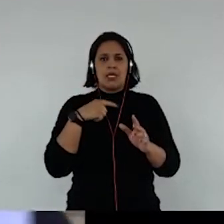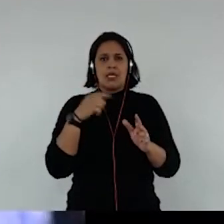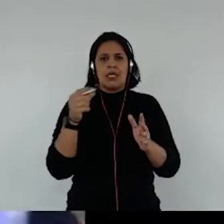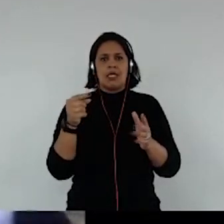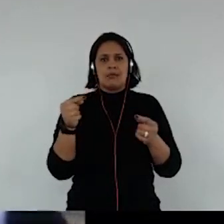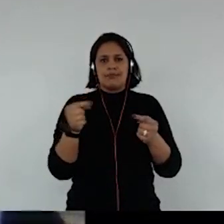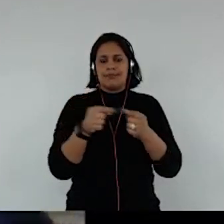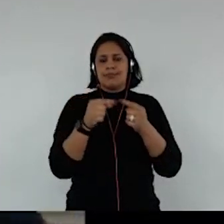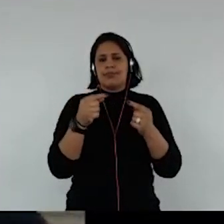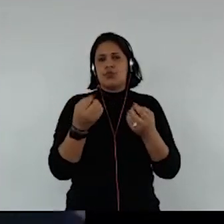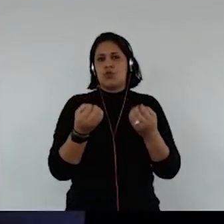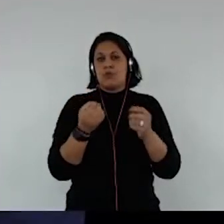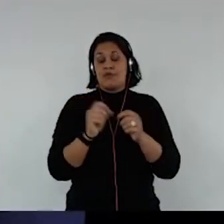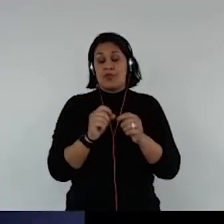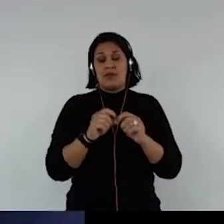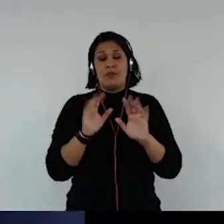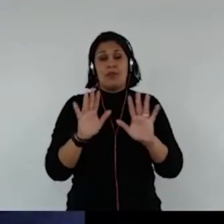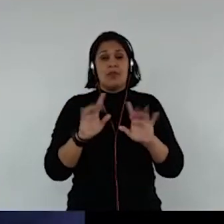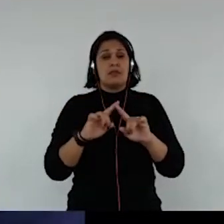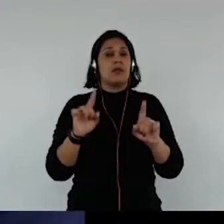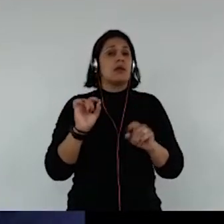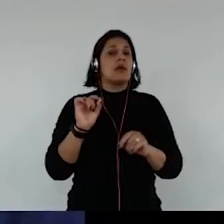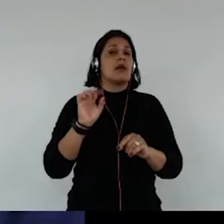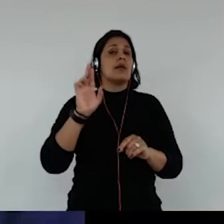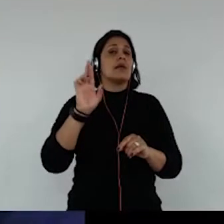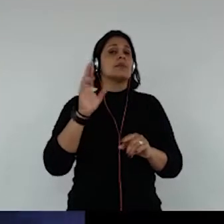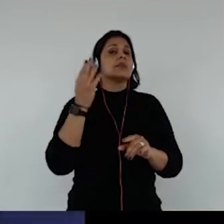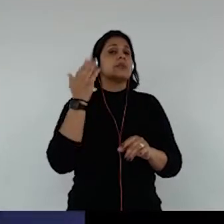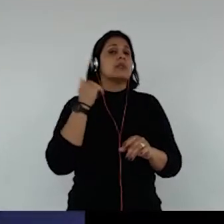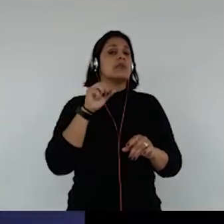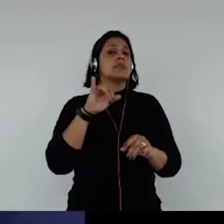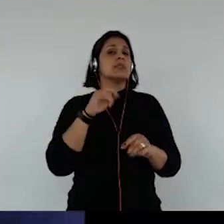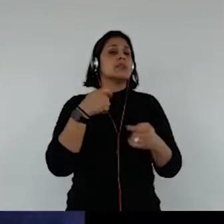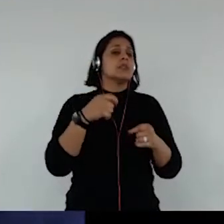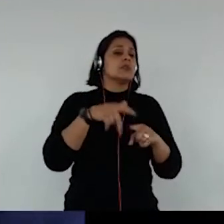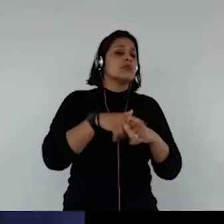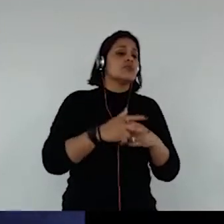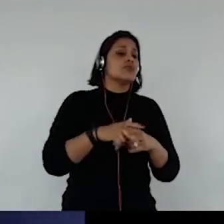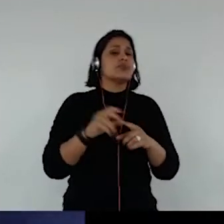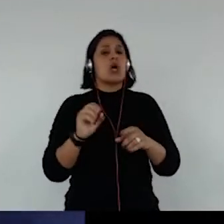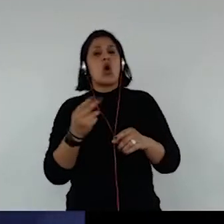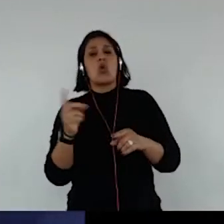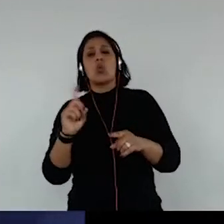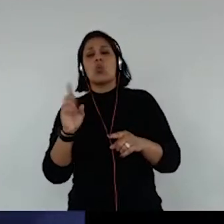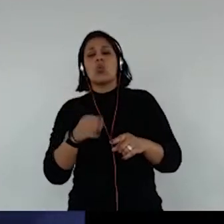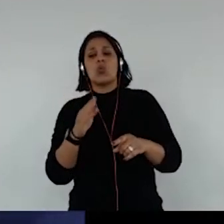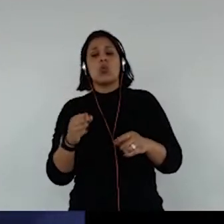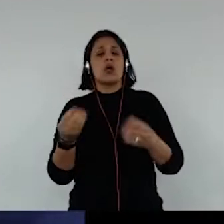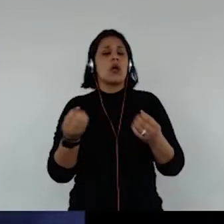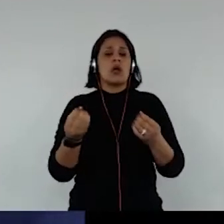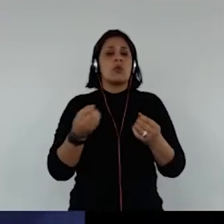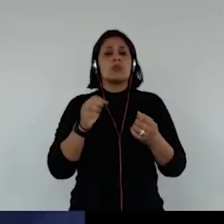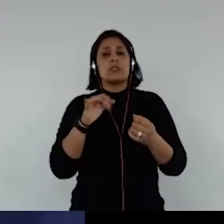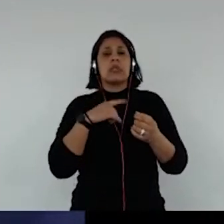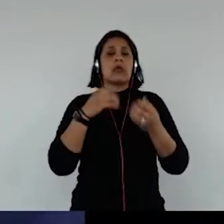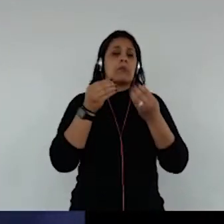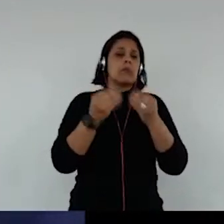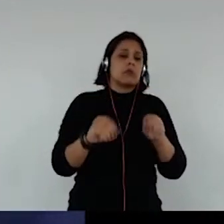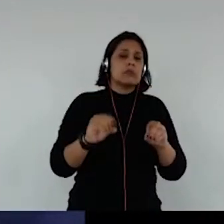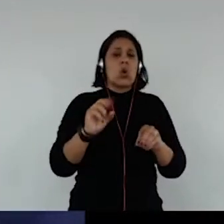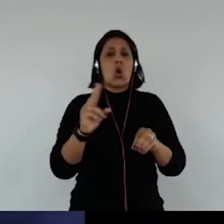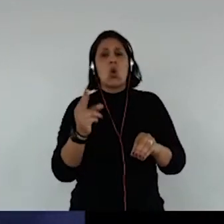Sunt Servanda. E quem vai modular essa necessidade, saber se essa situação de onerosidade e de